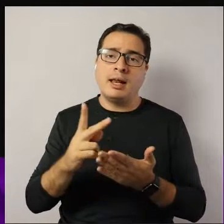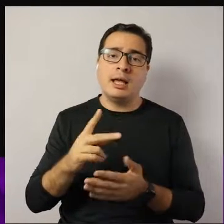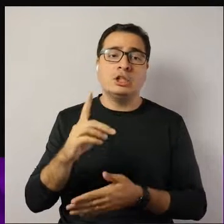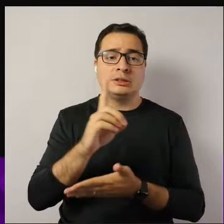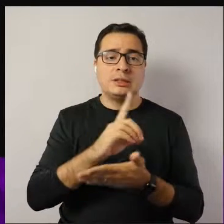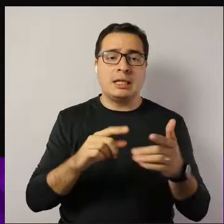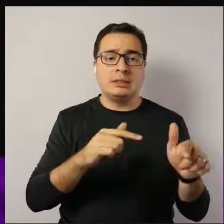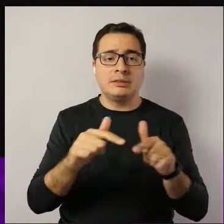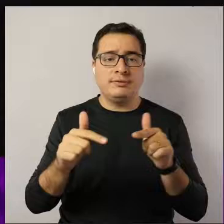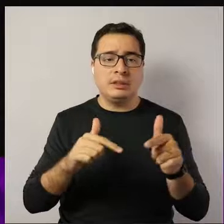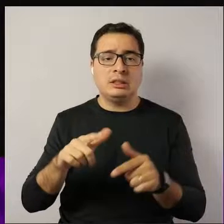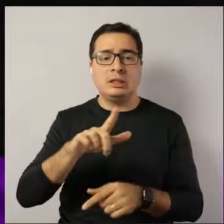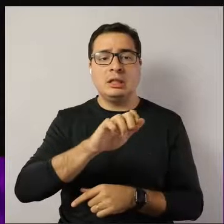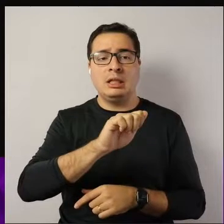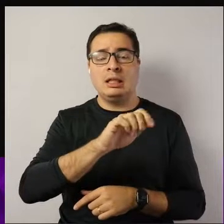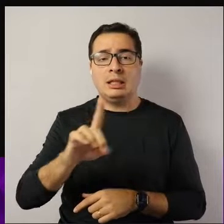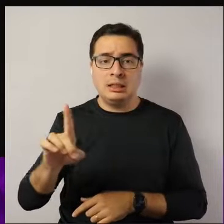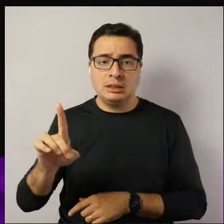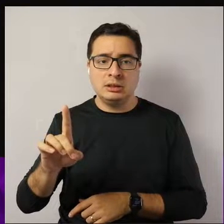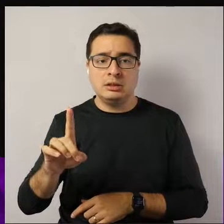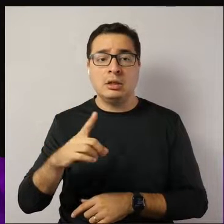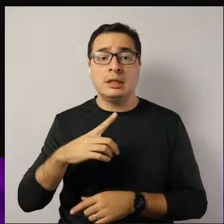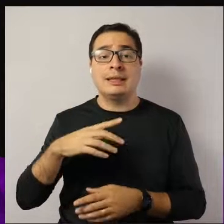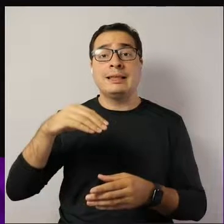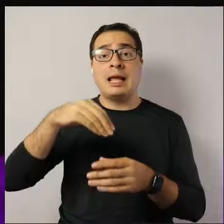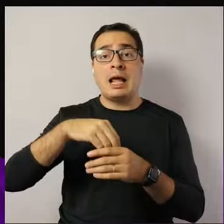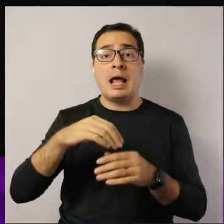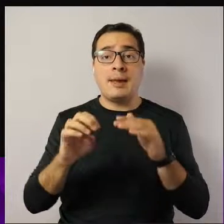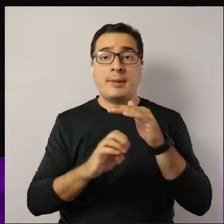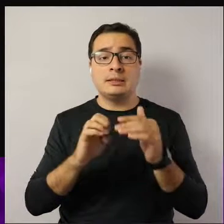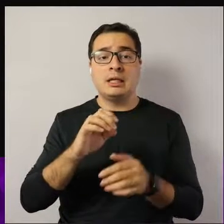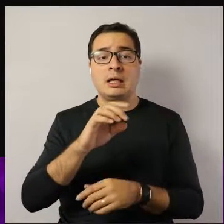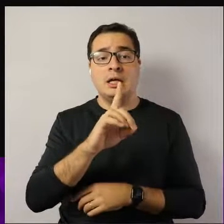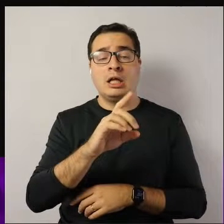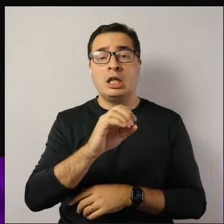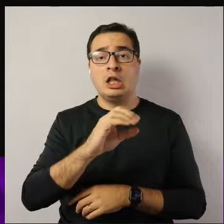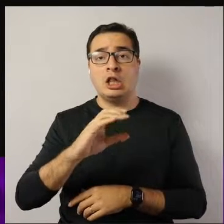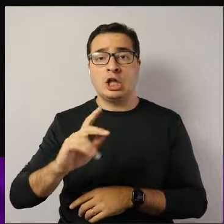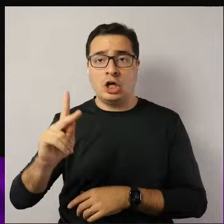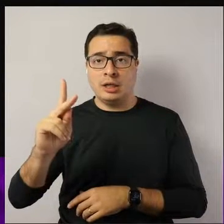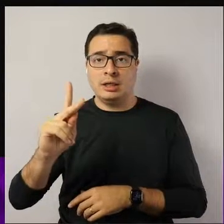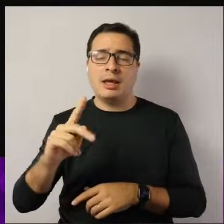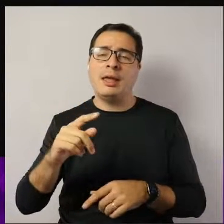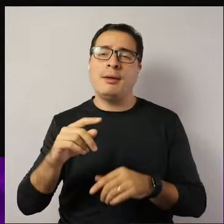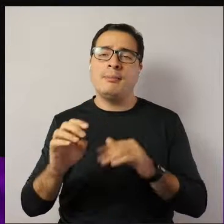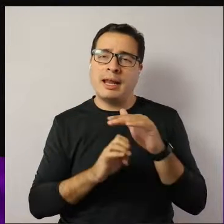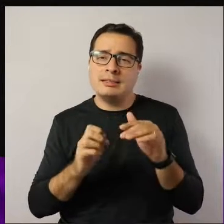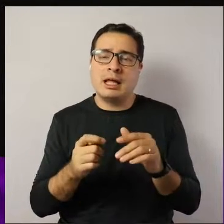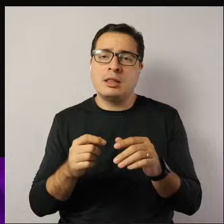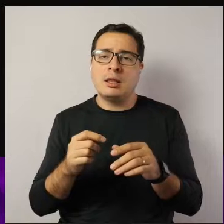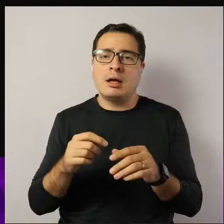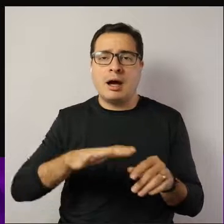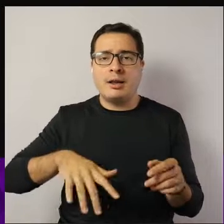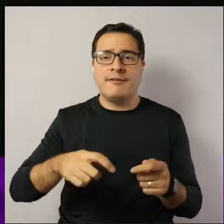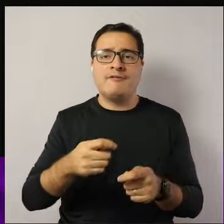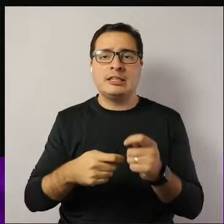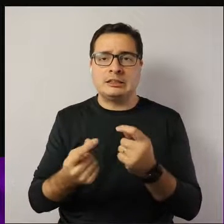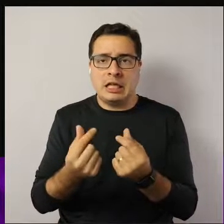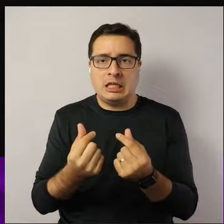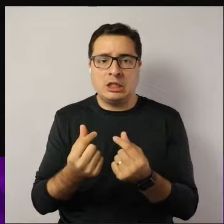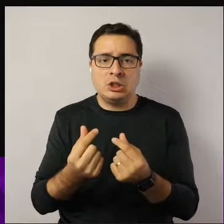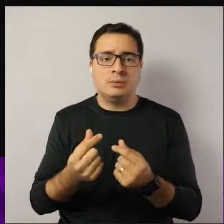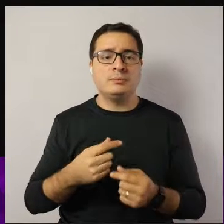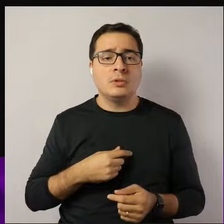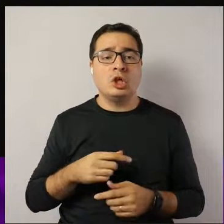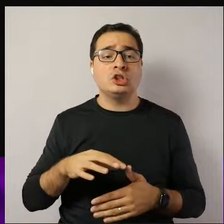lead, então service design lead na DOC, uma empresa no ramo financeiro, né? Tentando explicar rapidinho. Sou líder de capítulo do Ladies